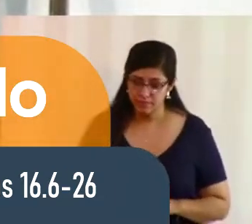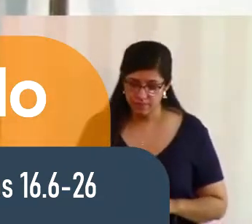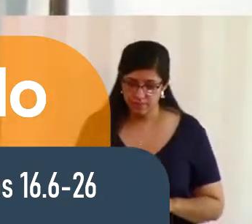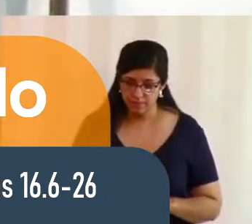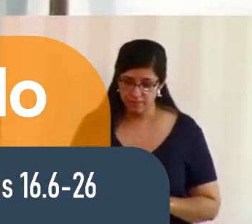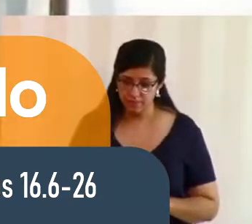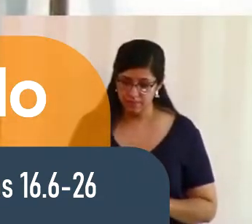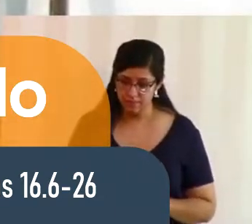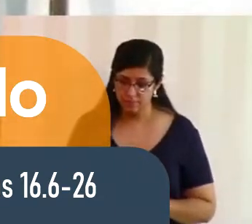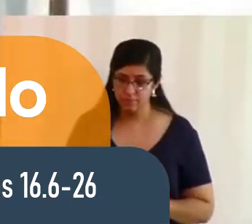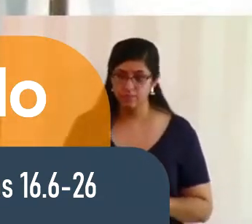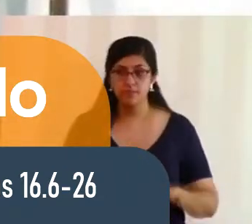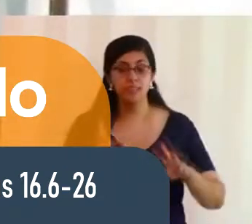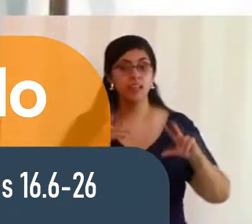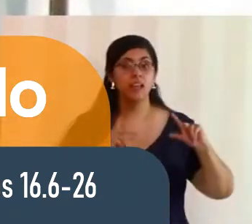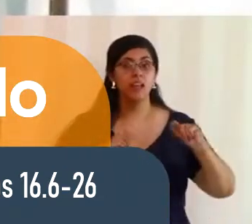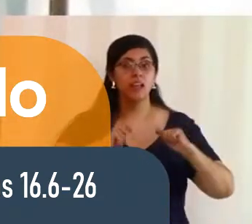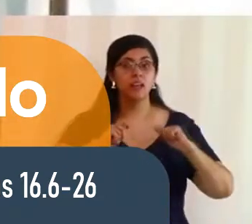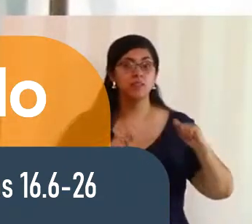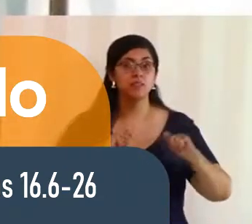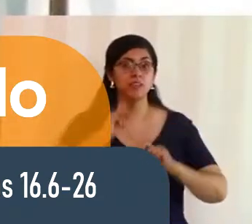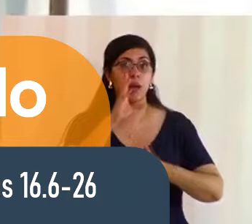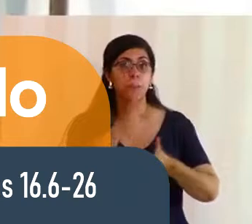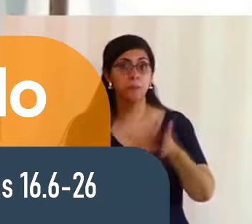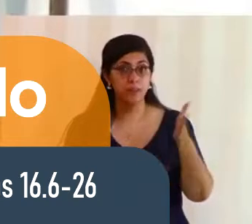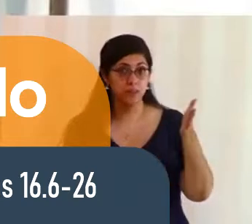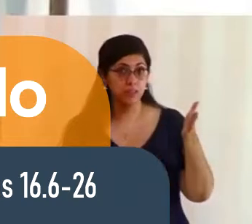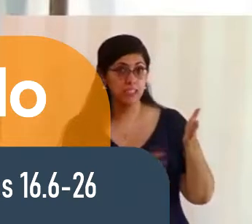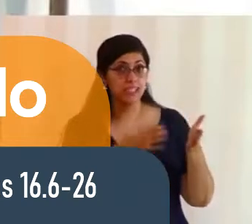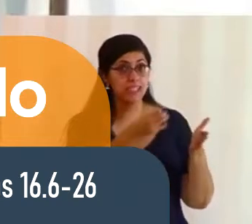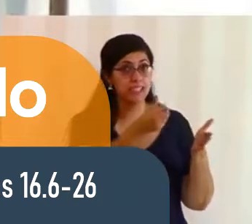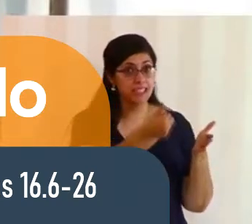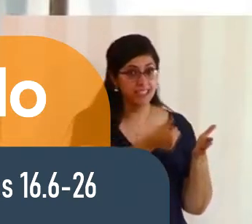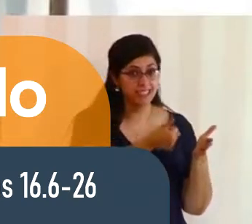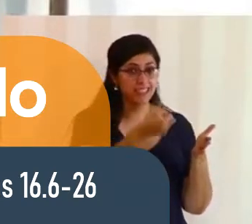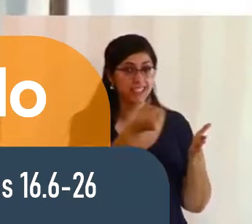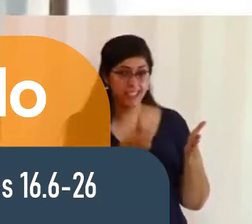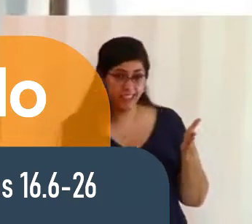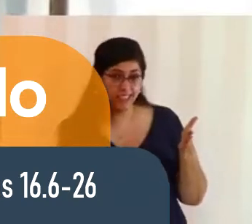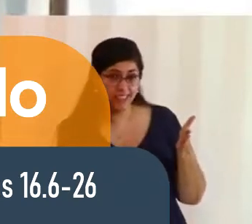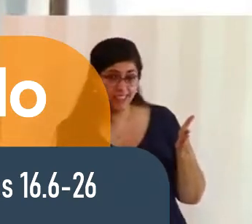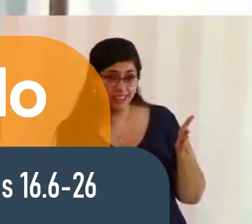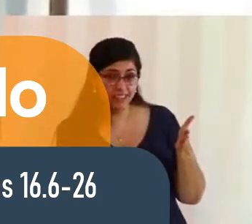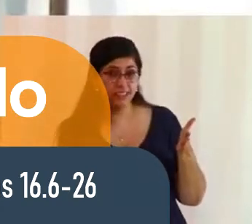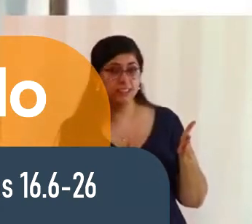mesma. Atos 16, dos versos 6 a